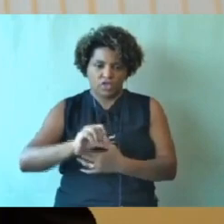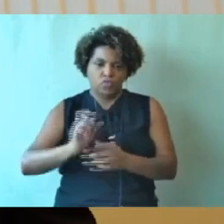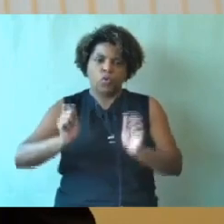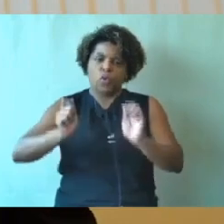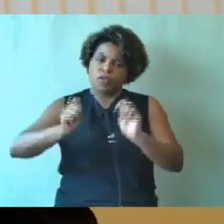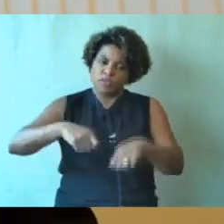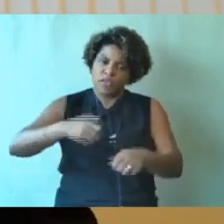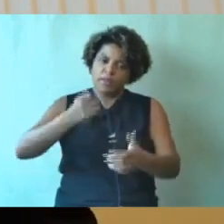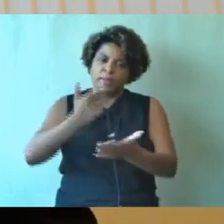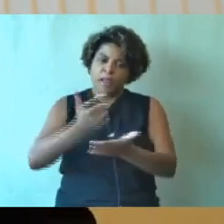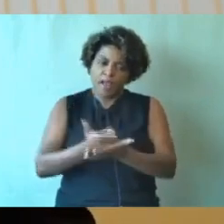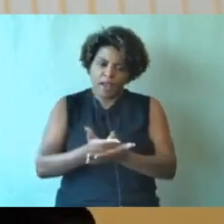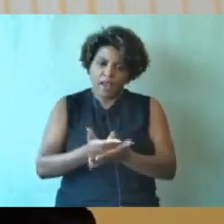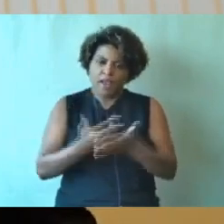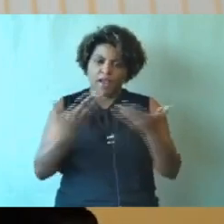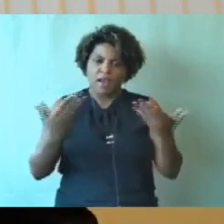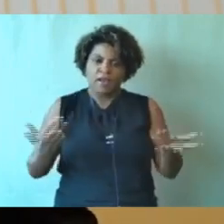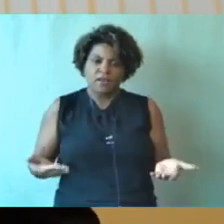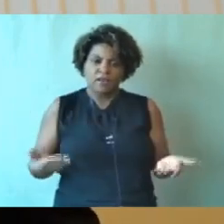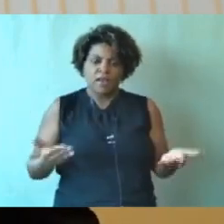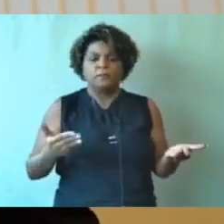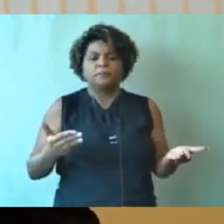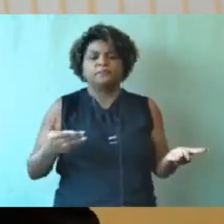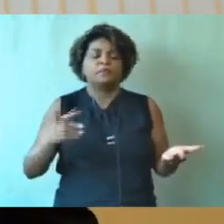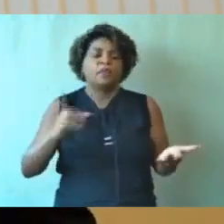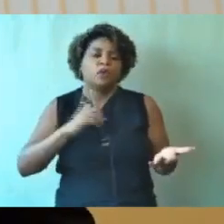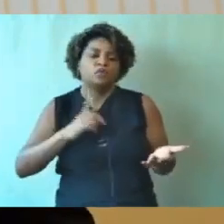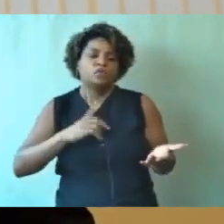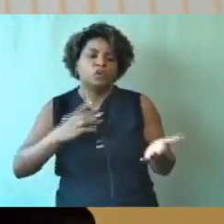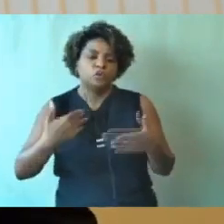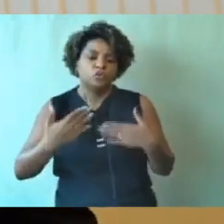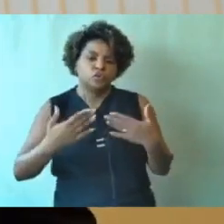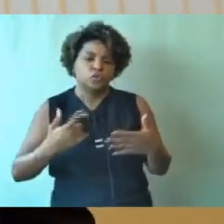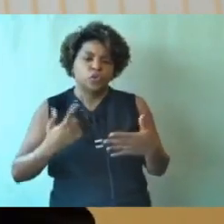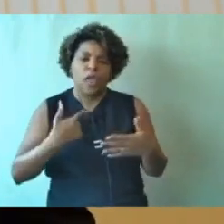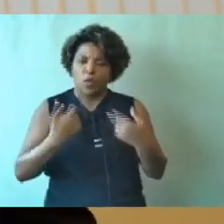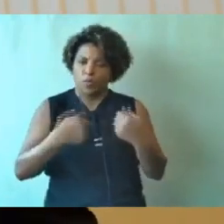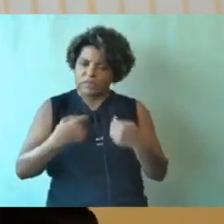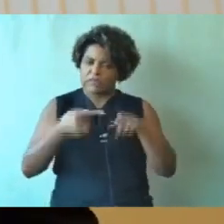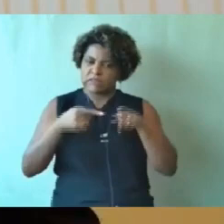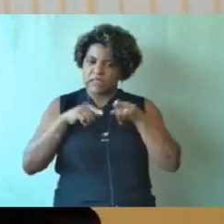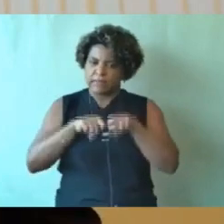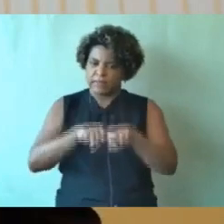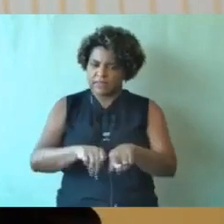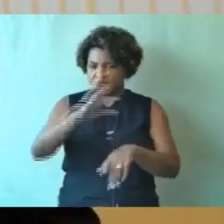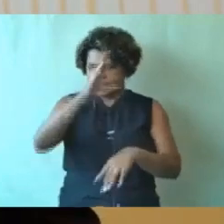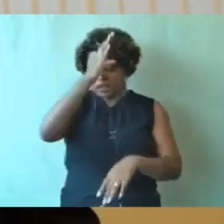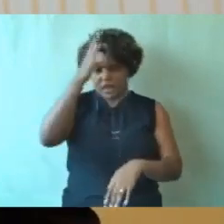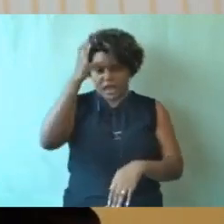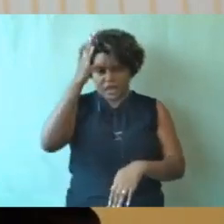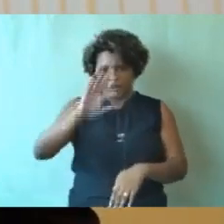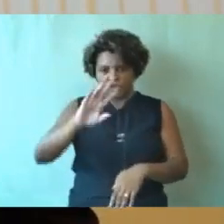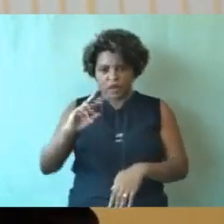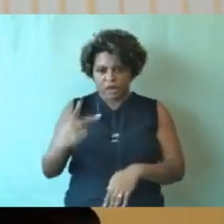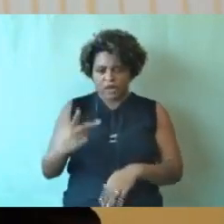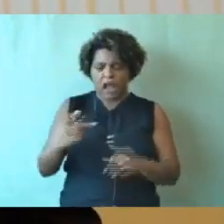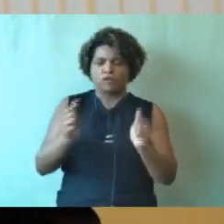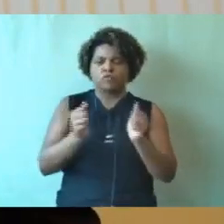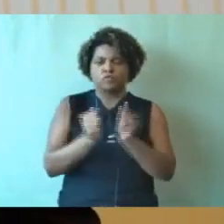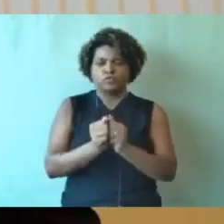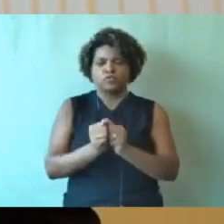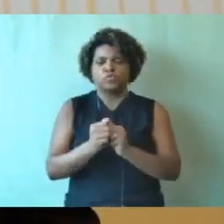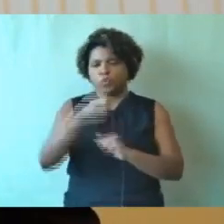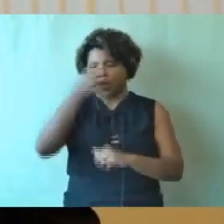a nível nacional, preciso muito da Câmara de Belo Horizonte, junto à Frente Nacional de Prefeitos, para pressionar o Congresso